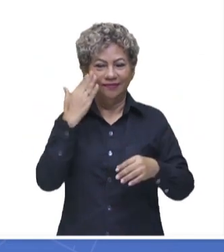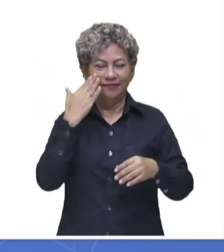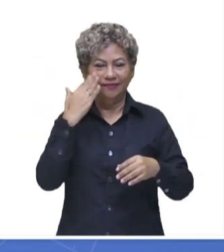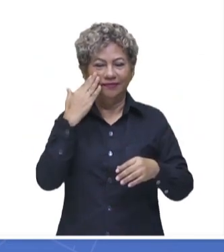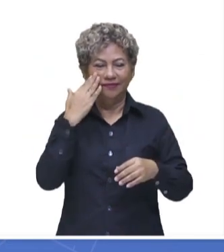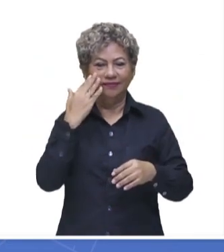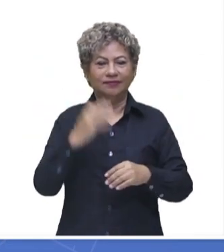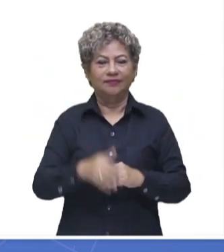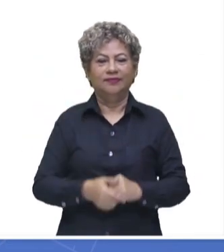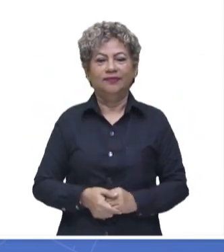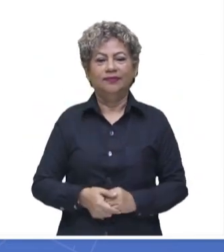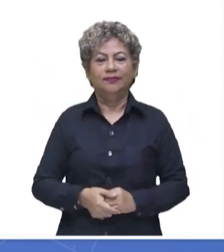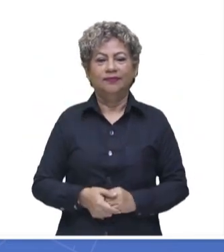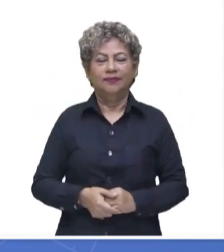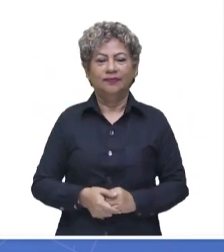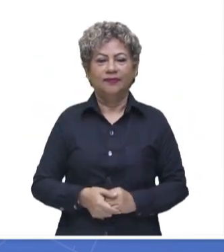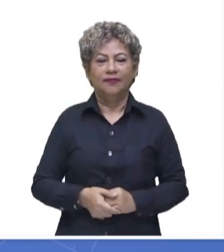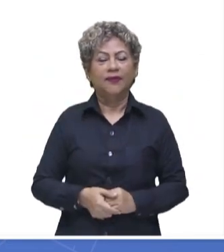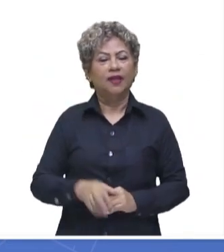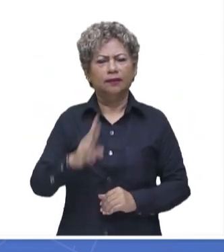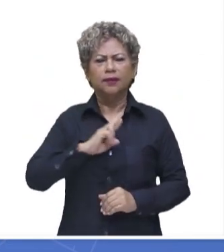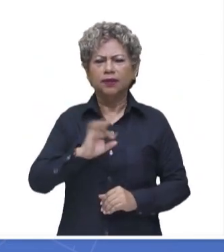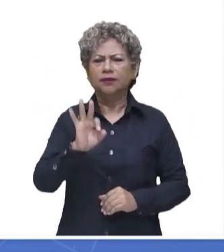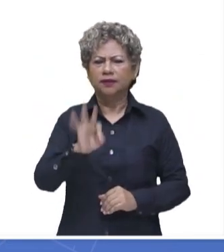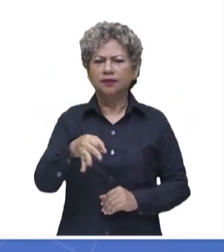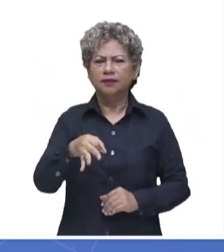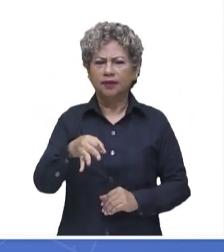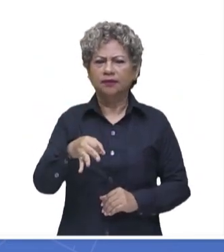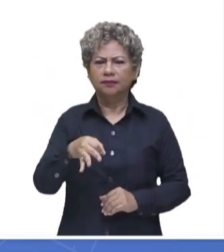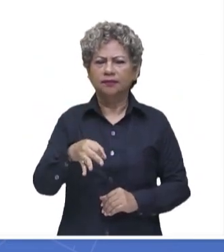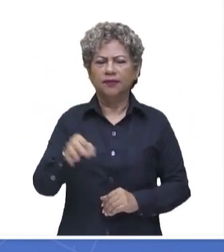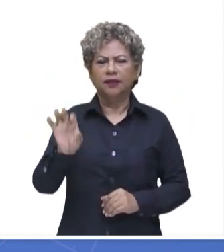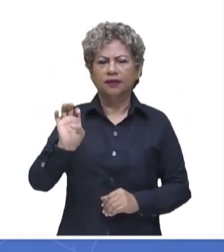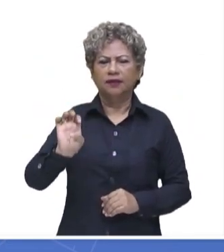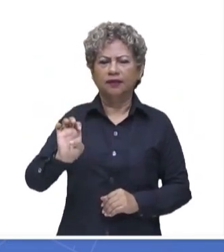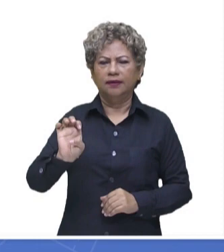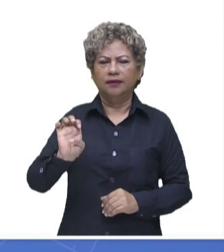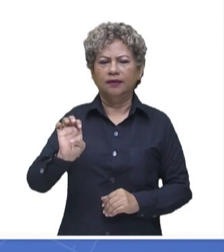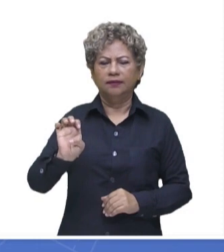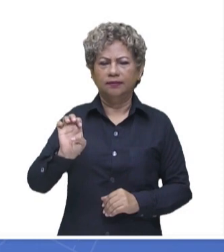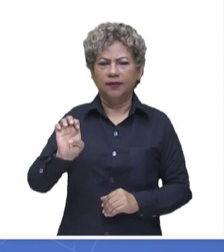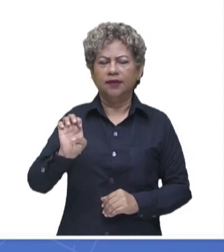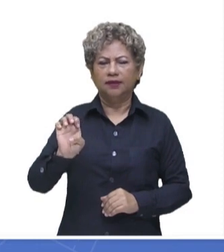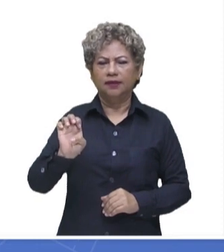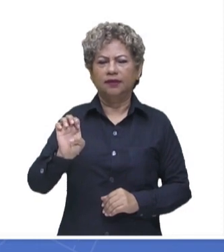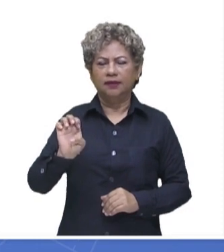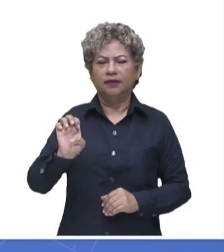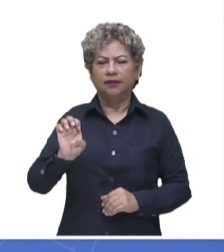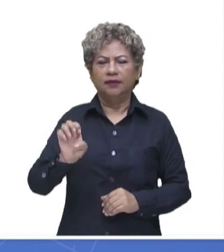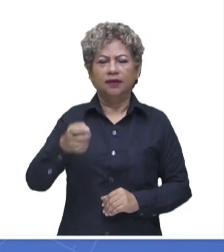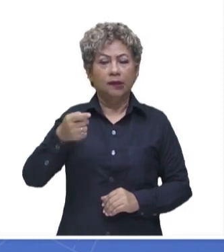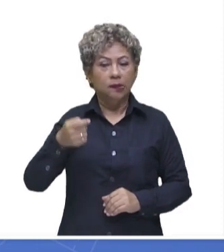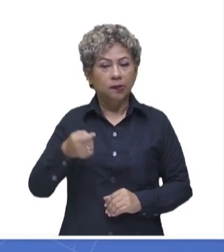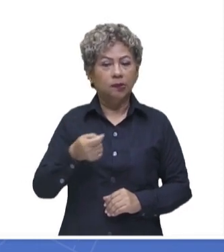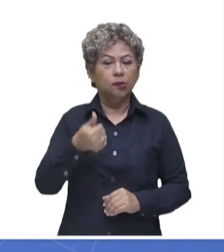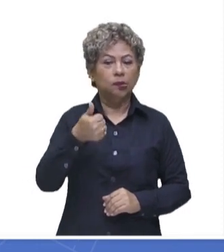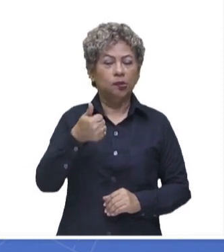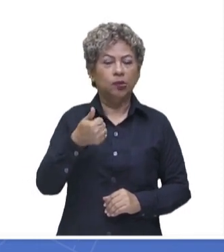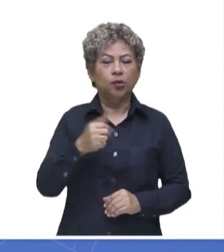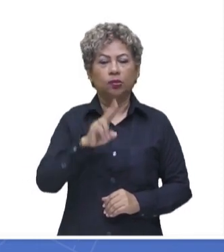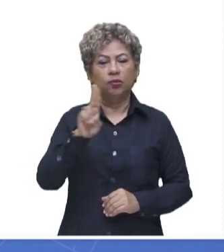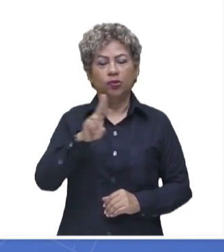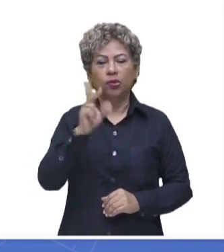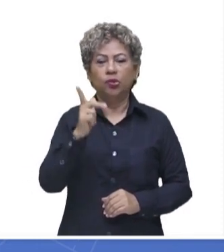só. Resposta correta, claro, a letra E, aquele que apresentar a menor frequência absoluta. Isso